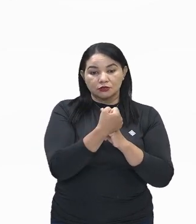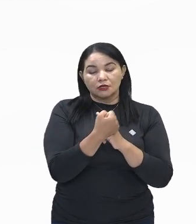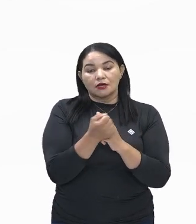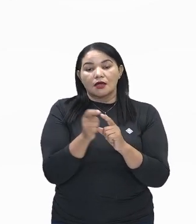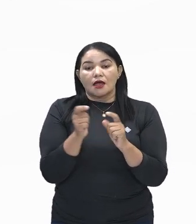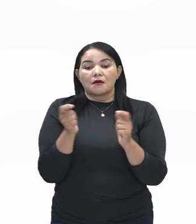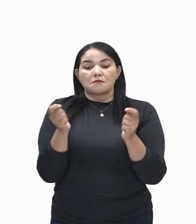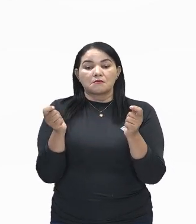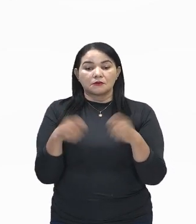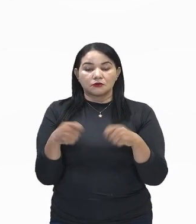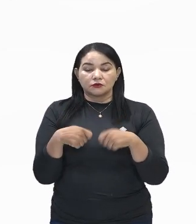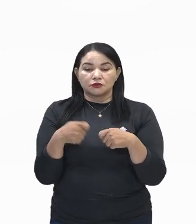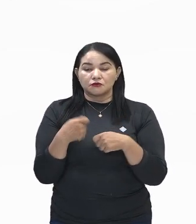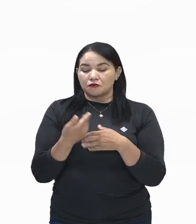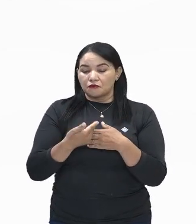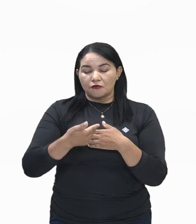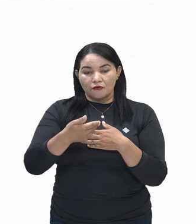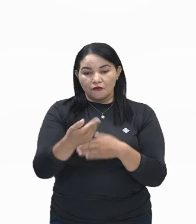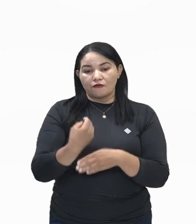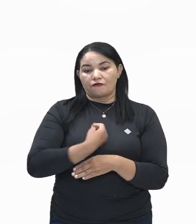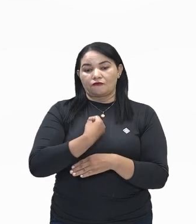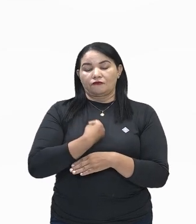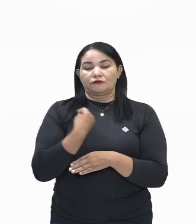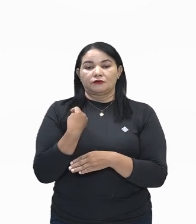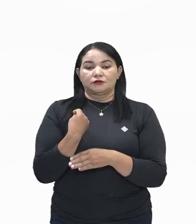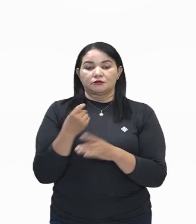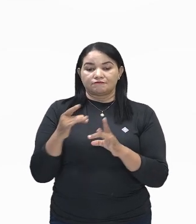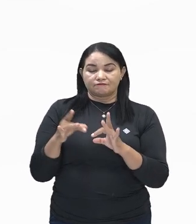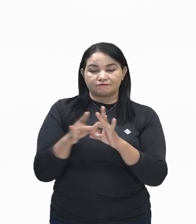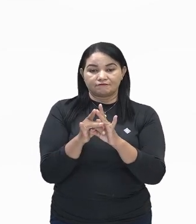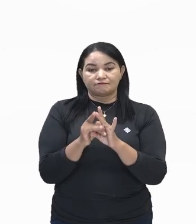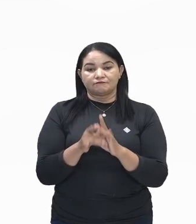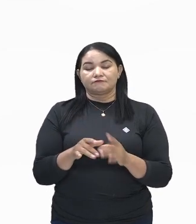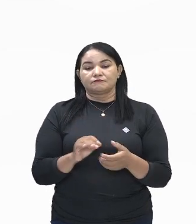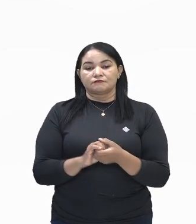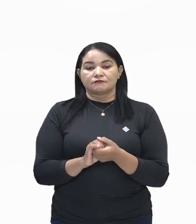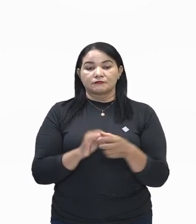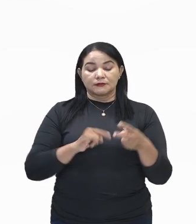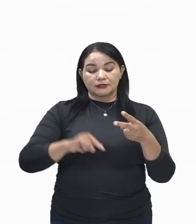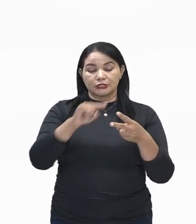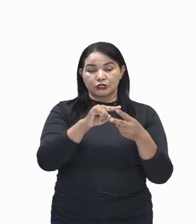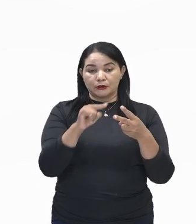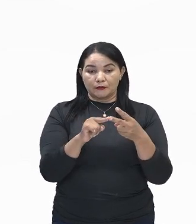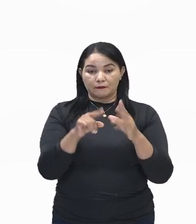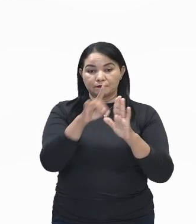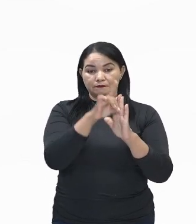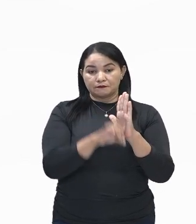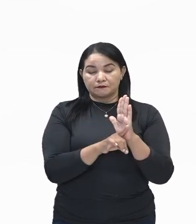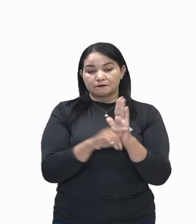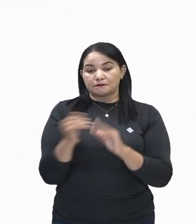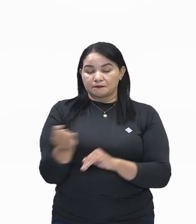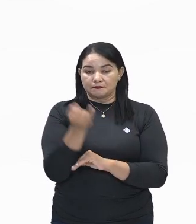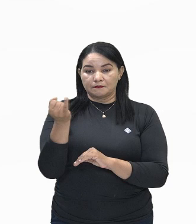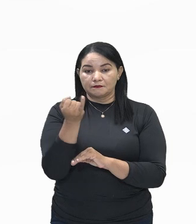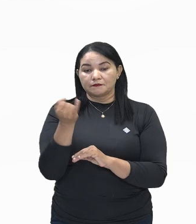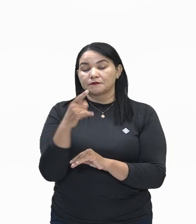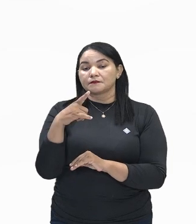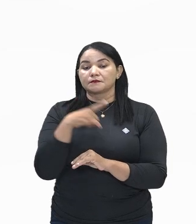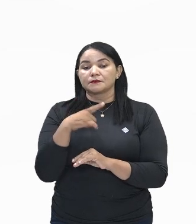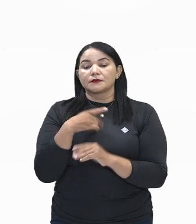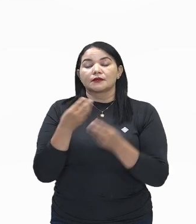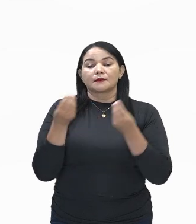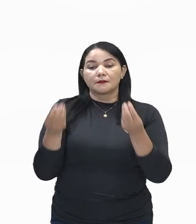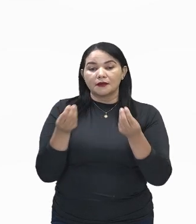no tempo, né? Então, esses dois direitos fundamentais, eles estão aí para que o